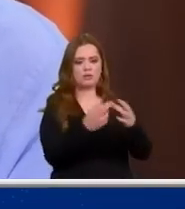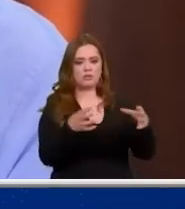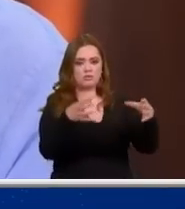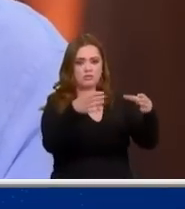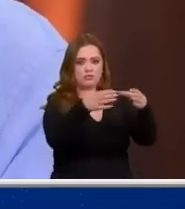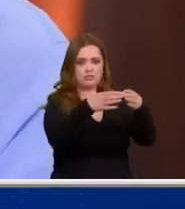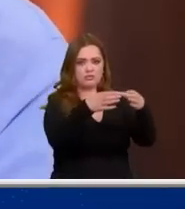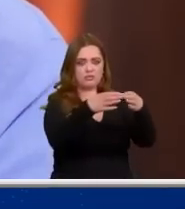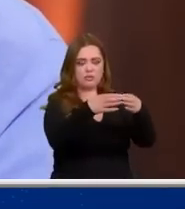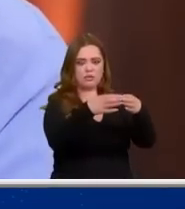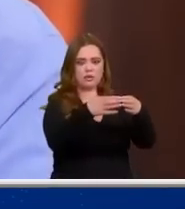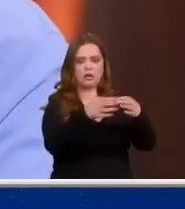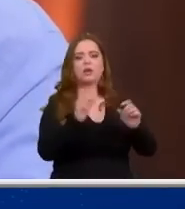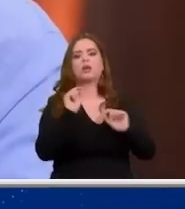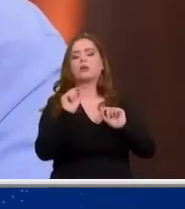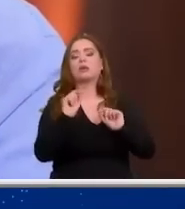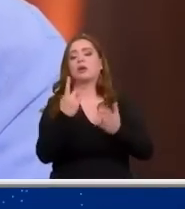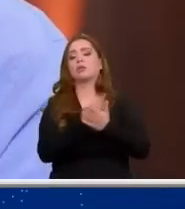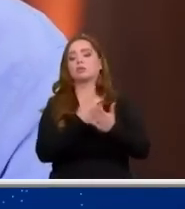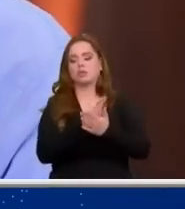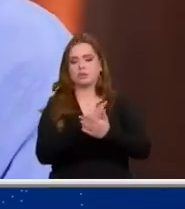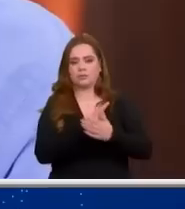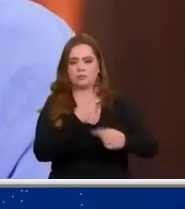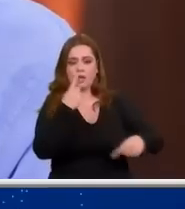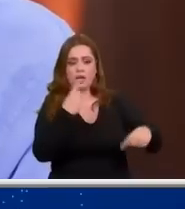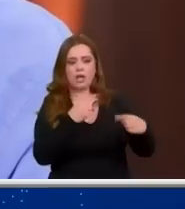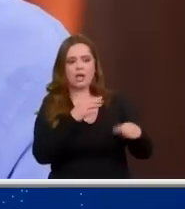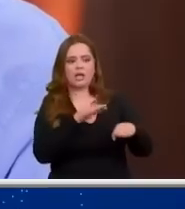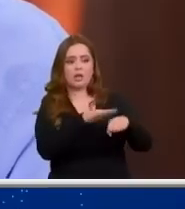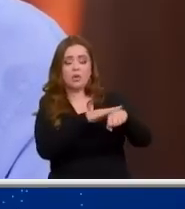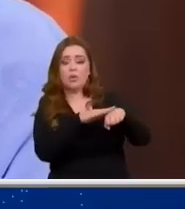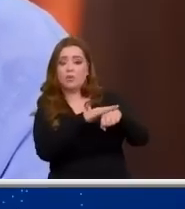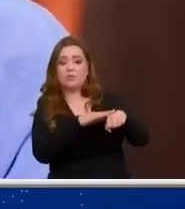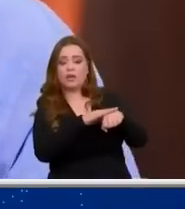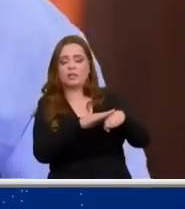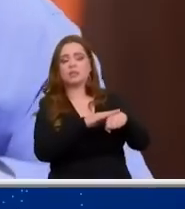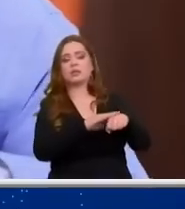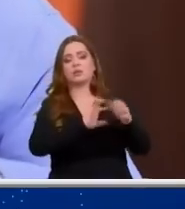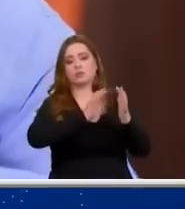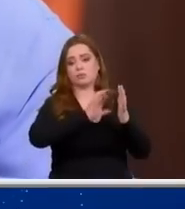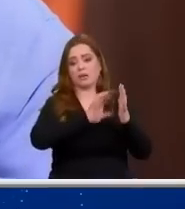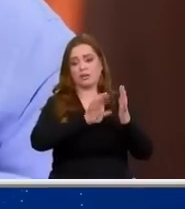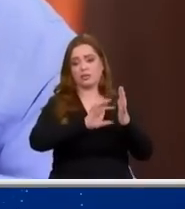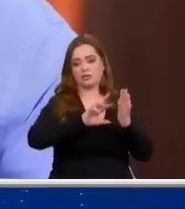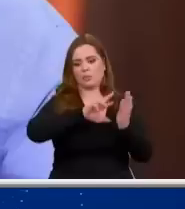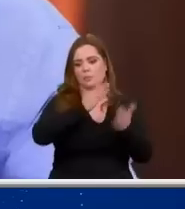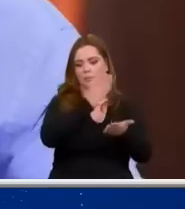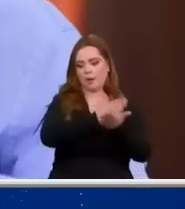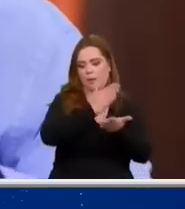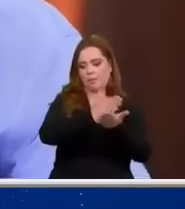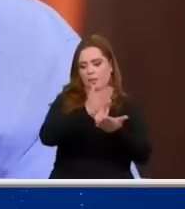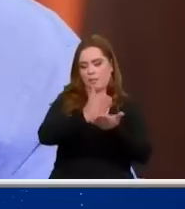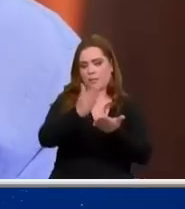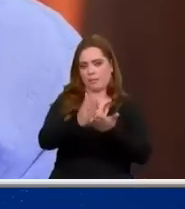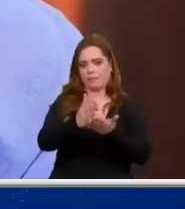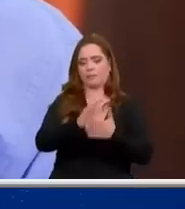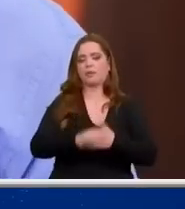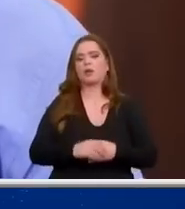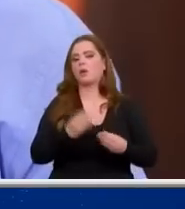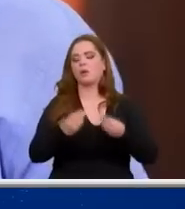impacta as nossas vidas mas ele está ali como uma grande ameaça sempre